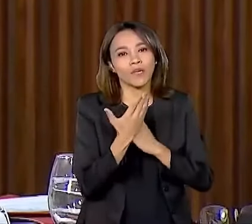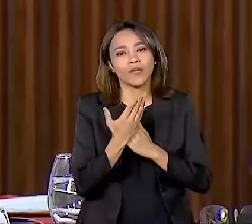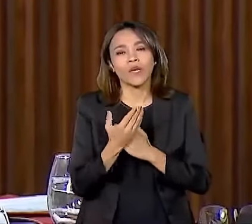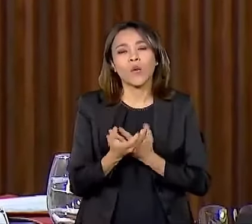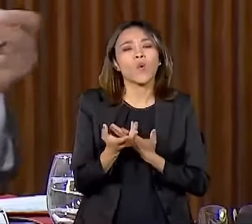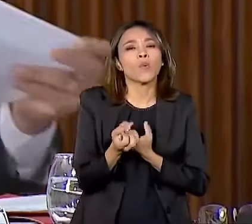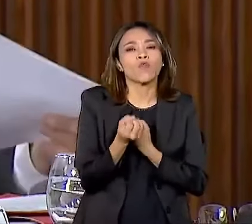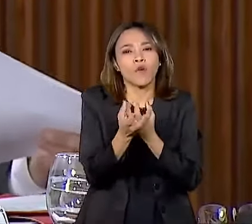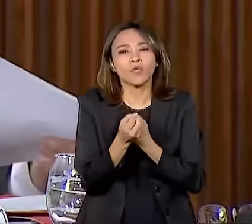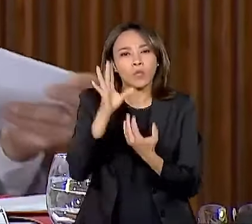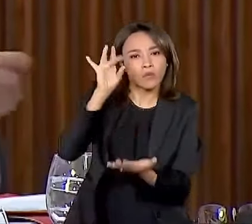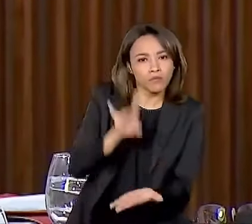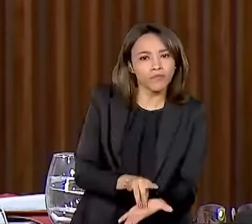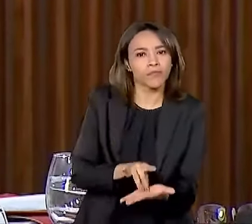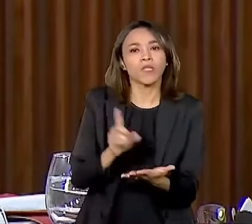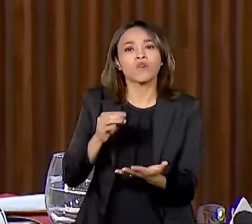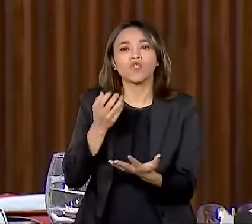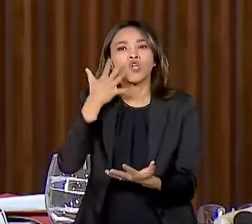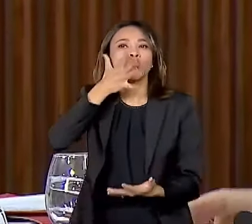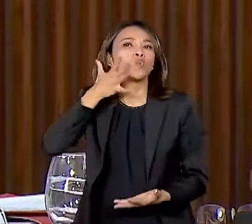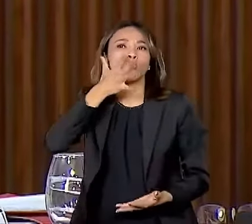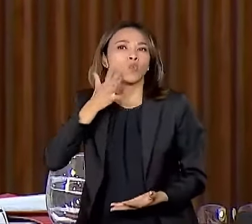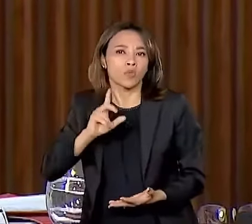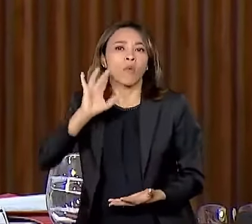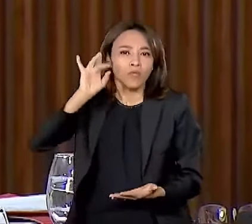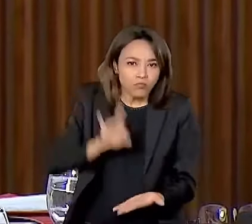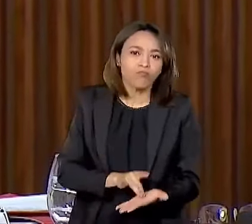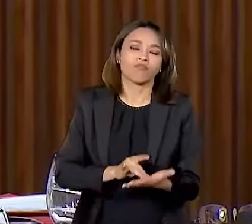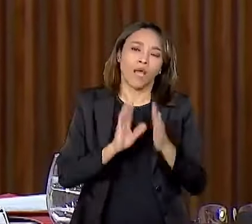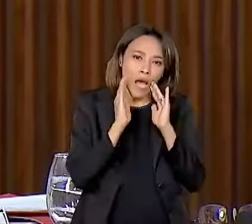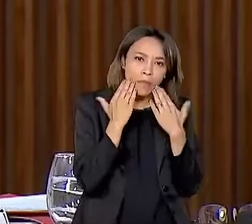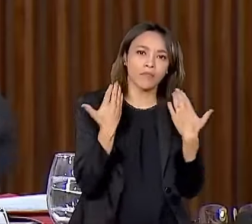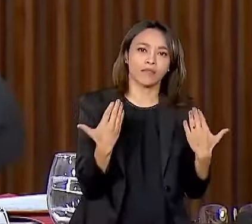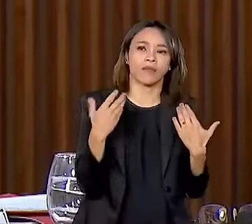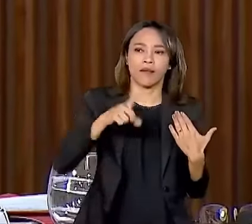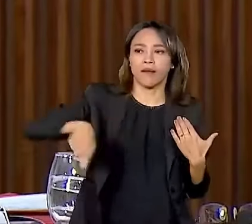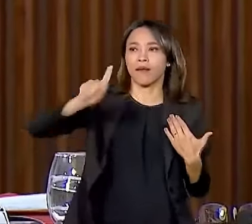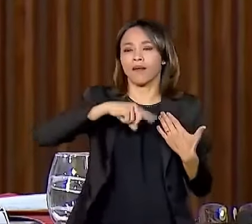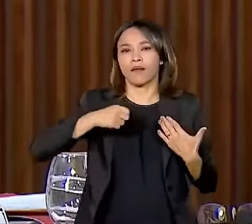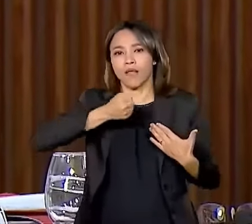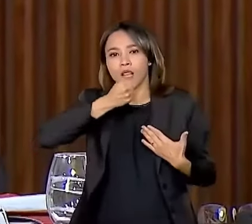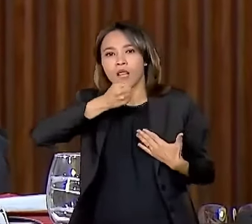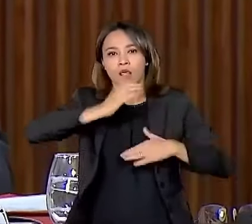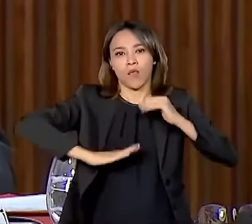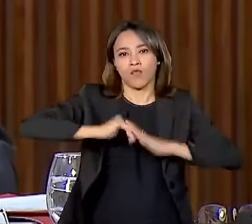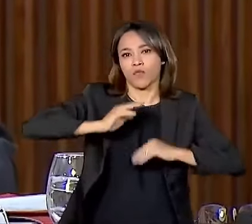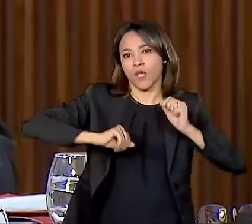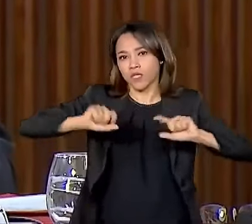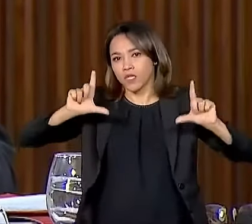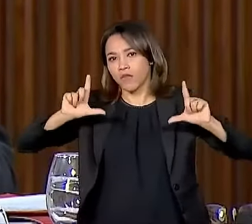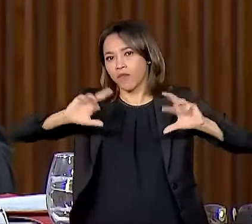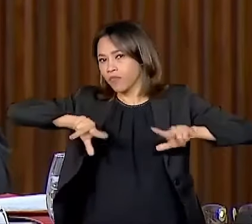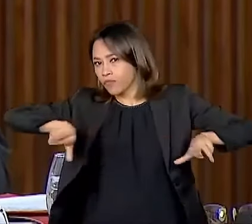não discurso, gráficos concretos, informações possam ser apresentadas à imprensa, mostrando a continuidade